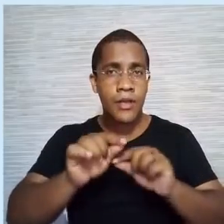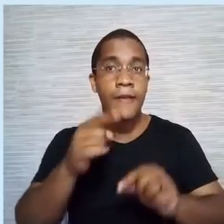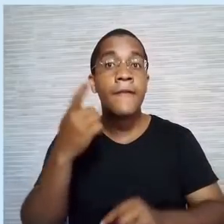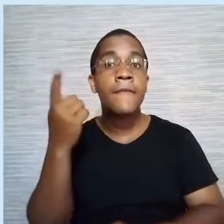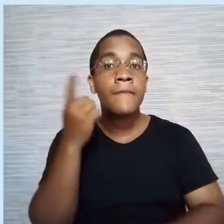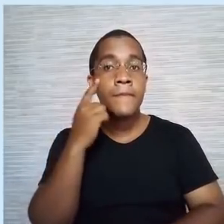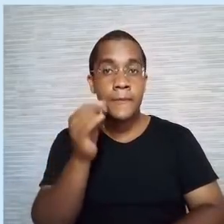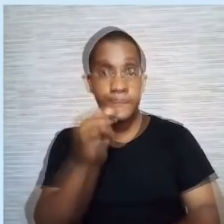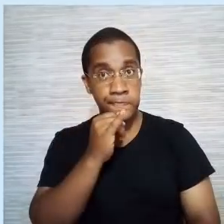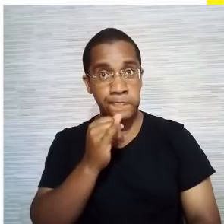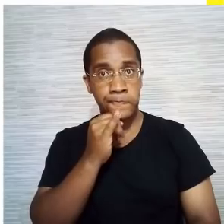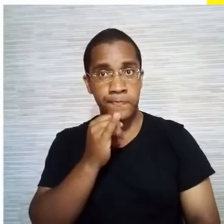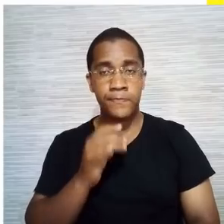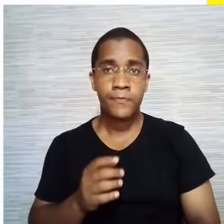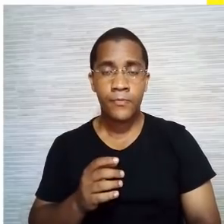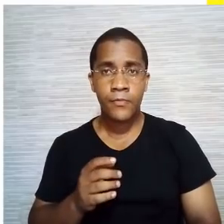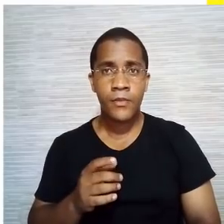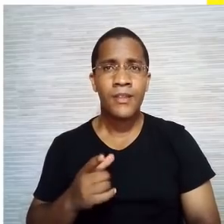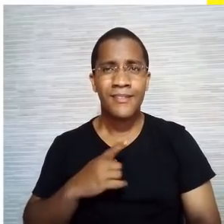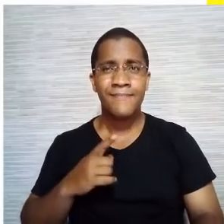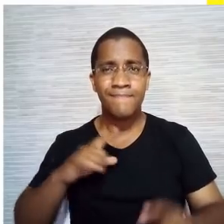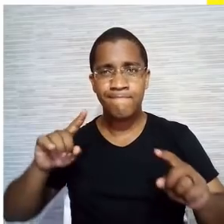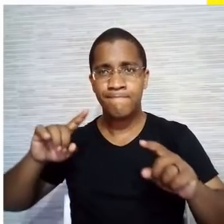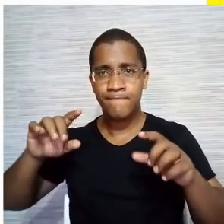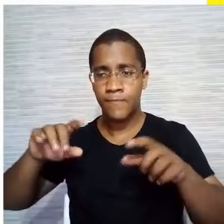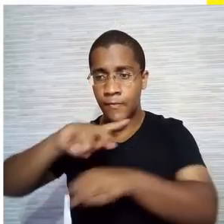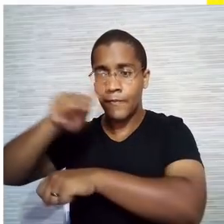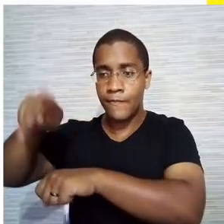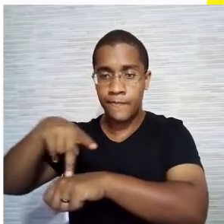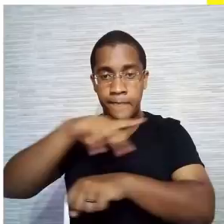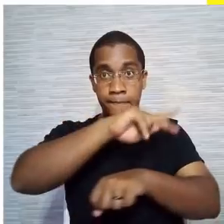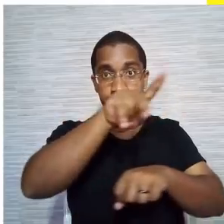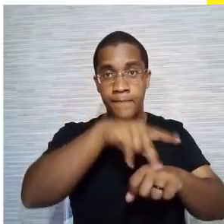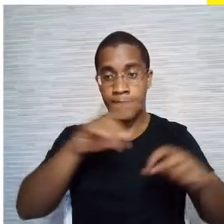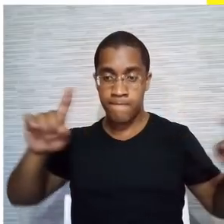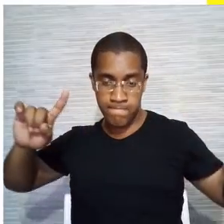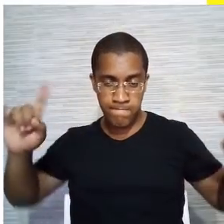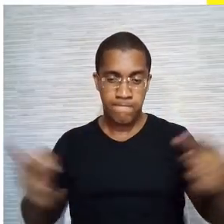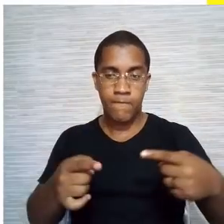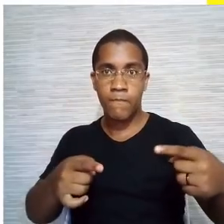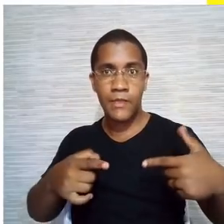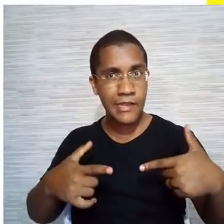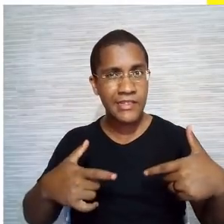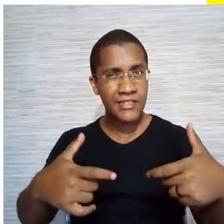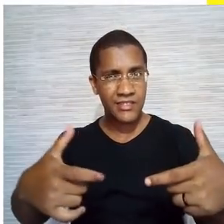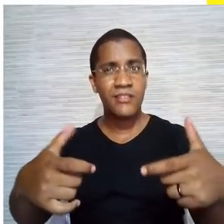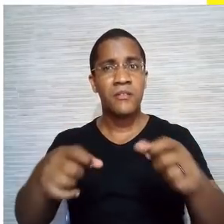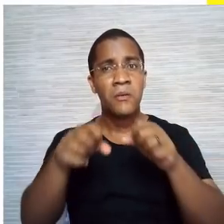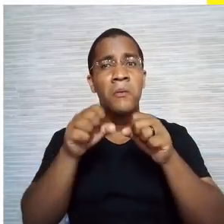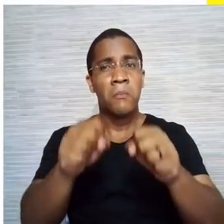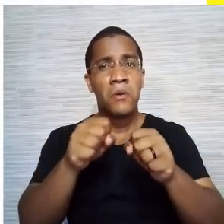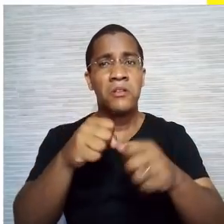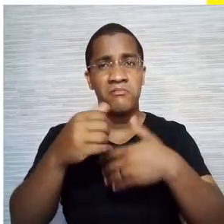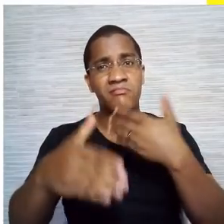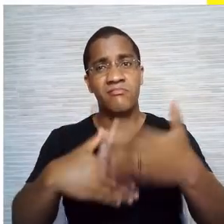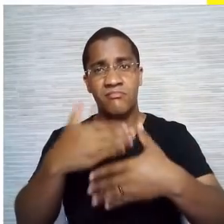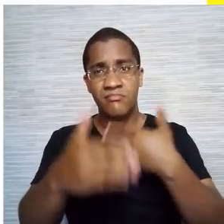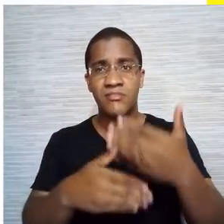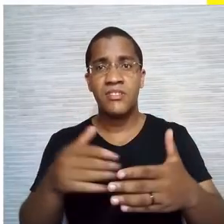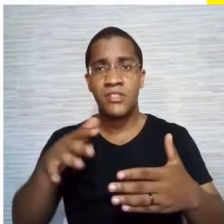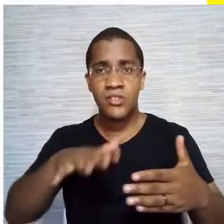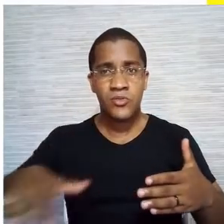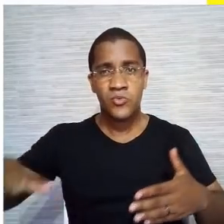esse exemplo. Os conflitos entre as nações e a ameaça de uma guerra podem